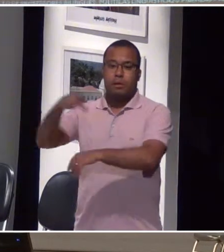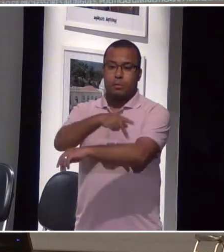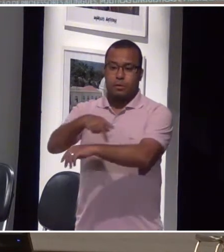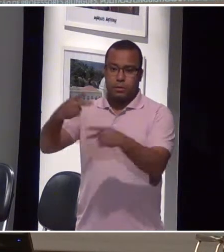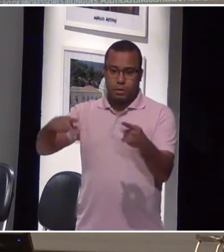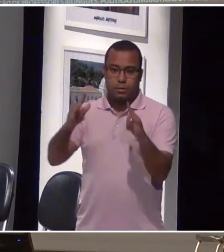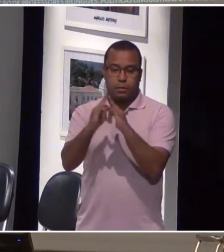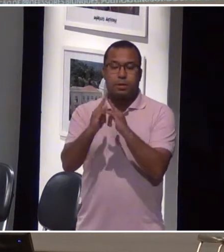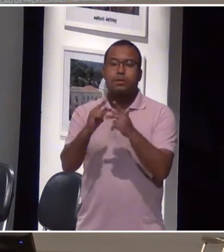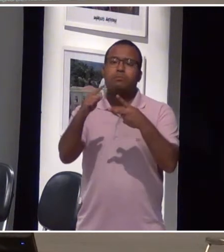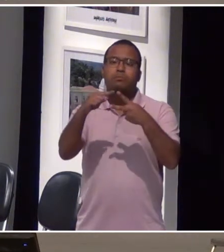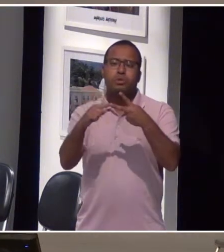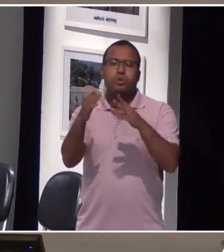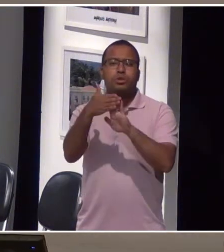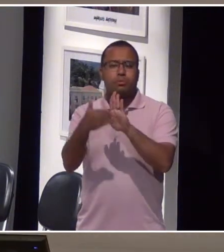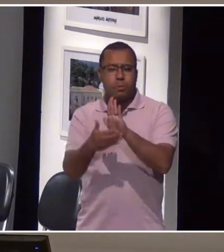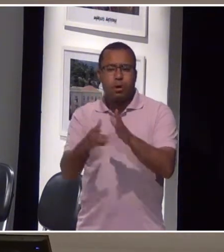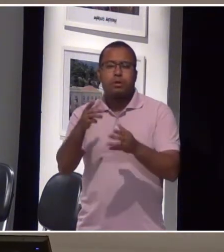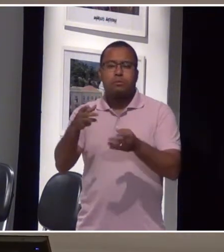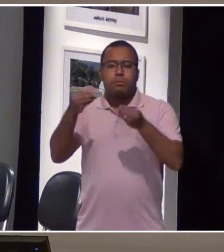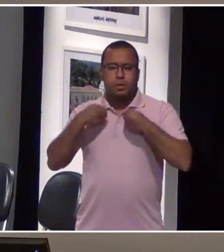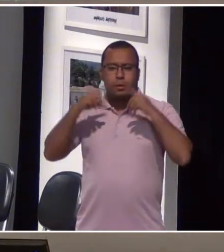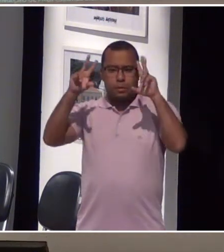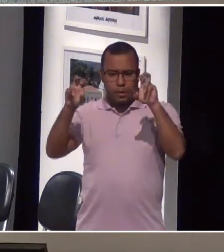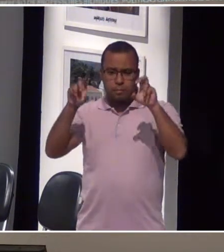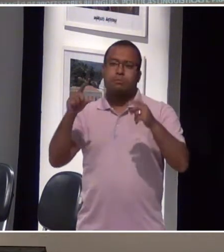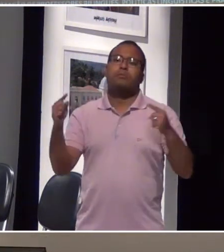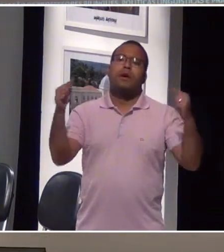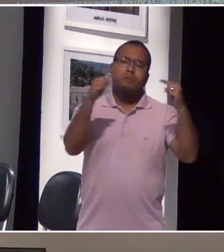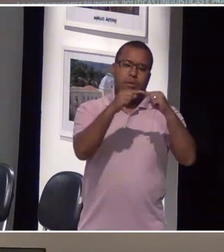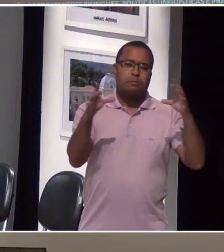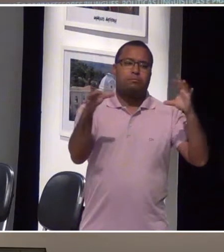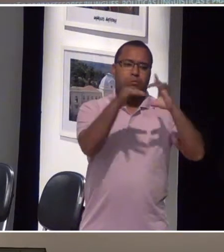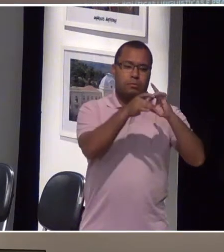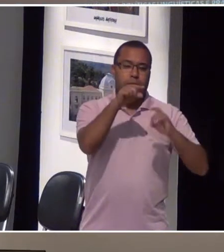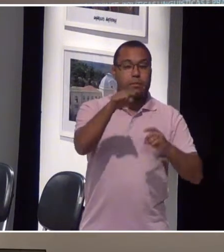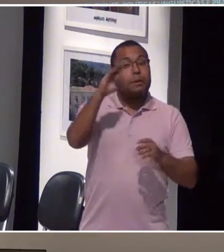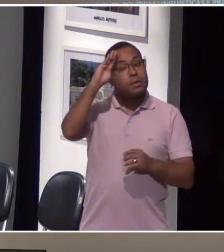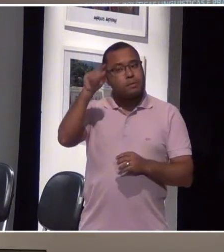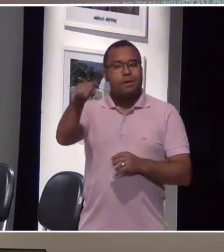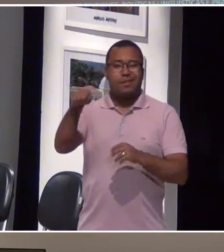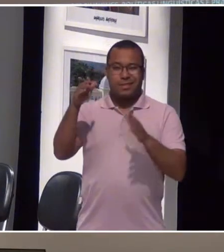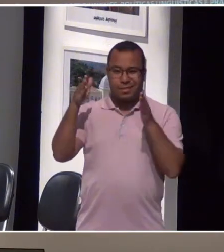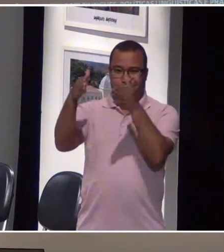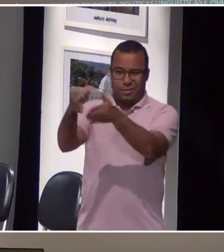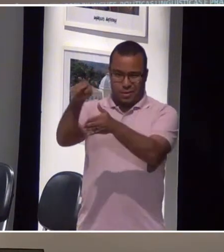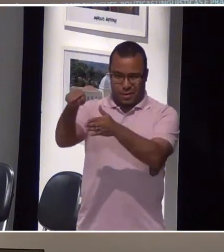INES, ela propôs 2 temas, que estão articulados, obviamente, com a temática central desse